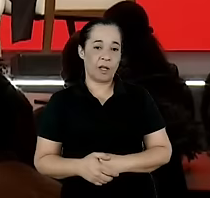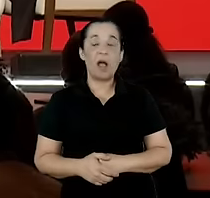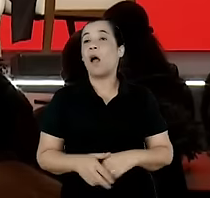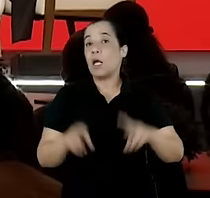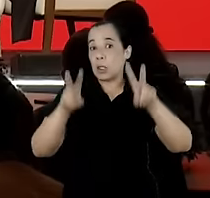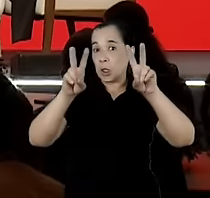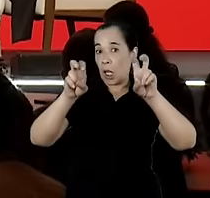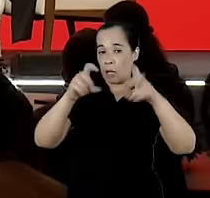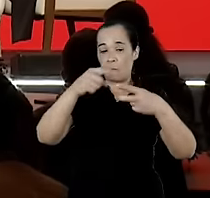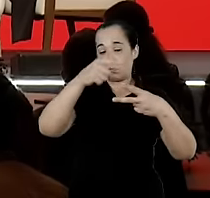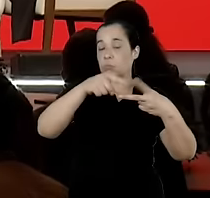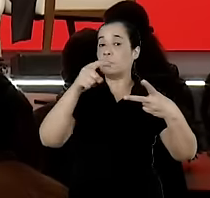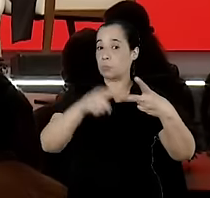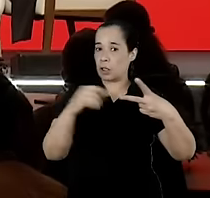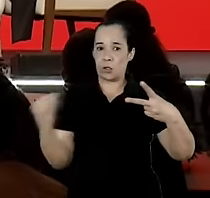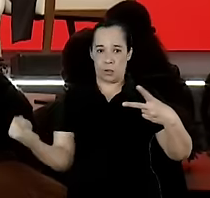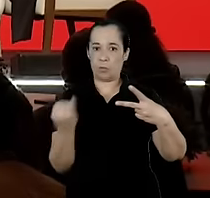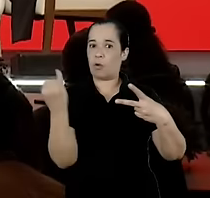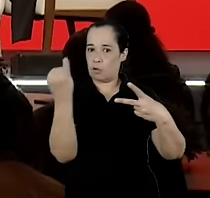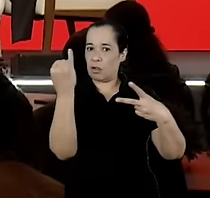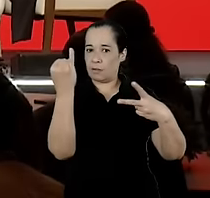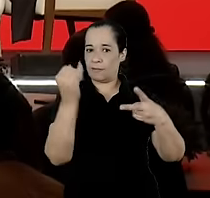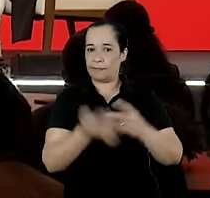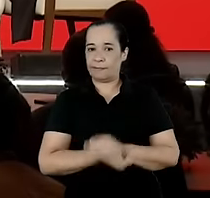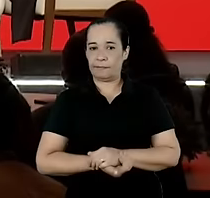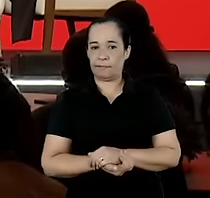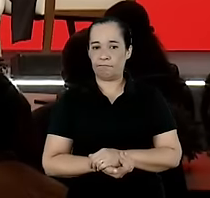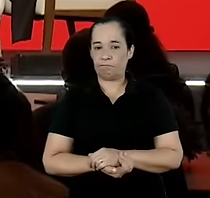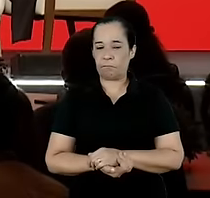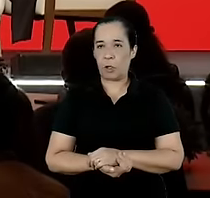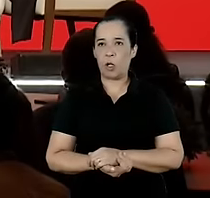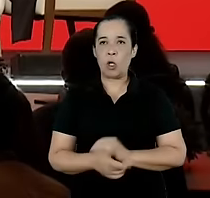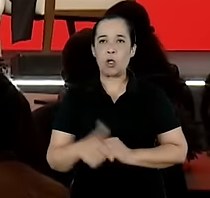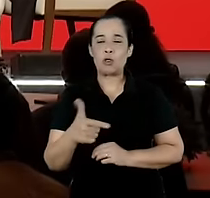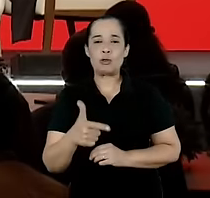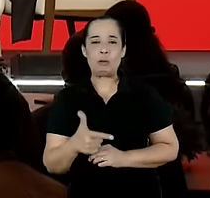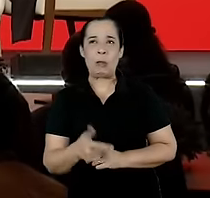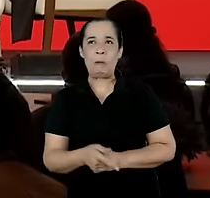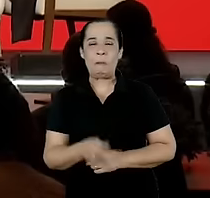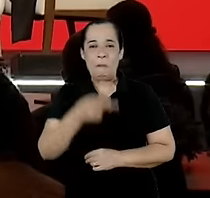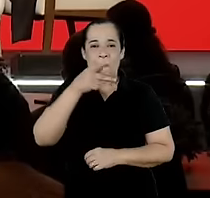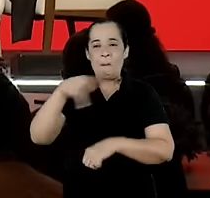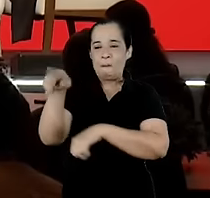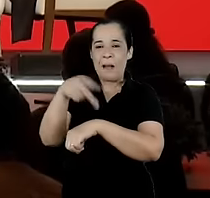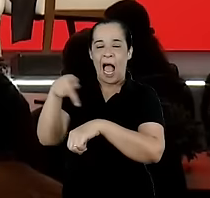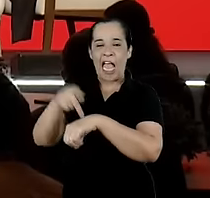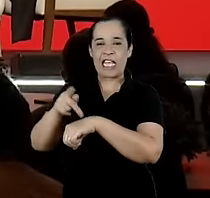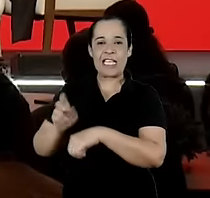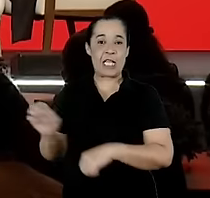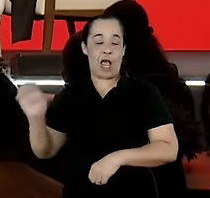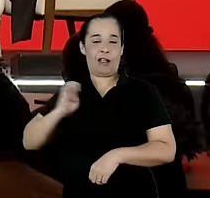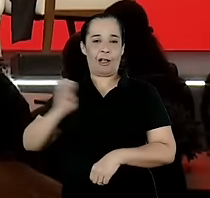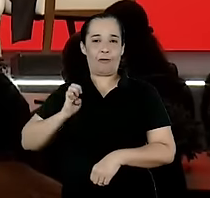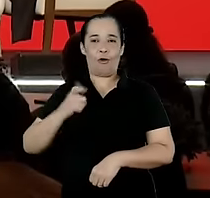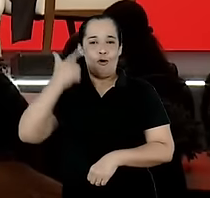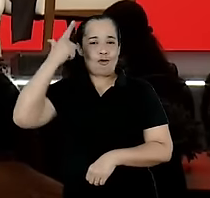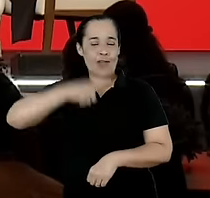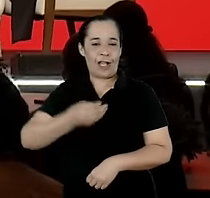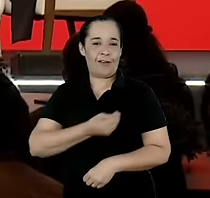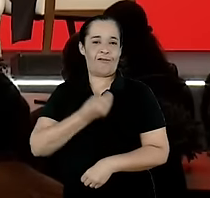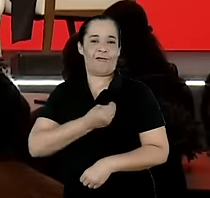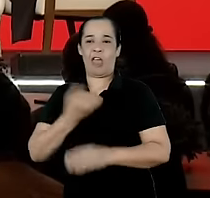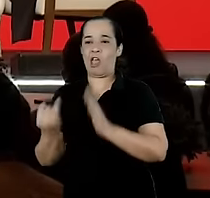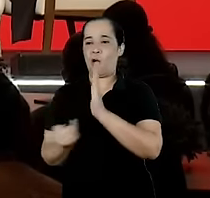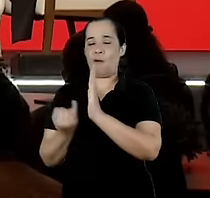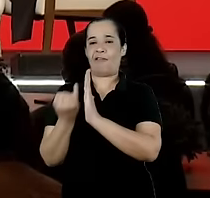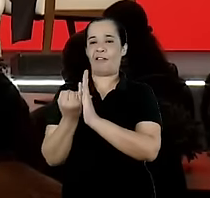importantíssimos não existe eh um país desenvolvido que consiga conviver com inflação Fora de Controle não existe